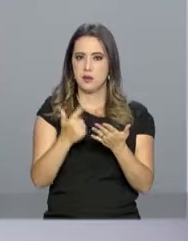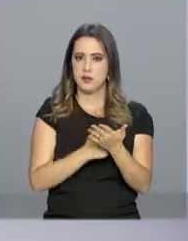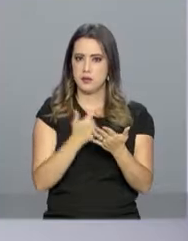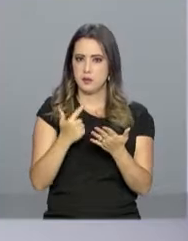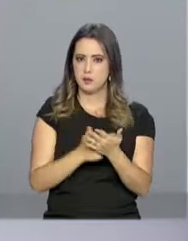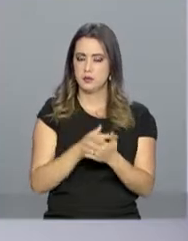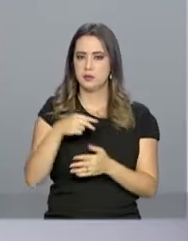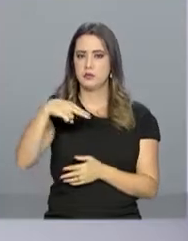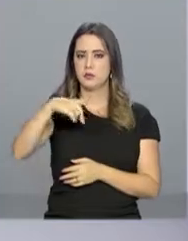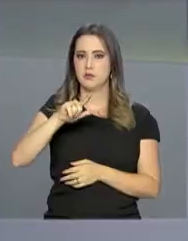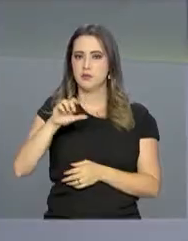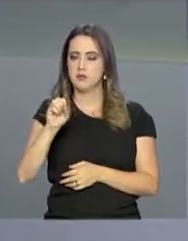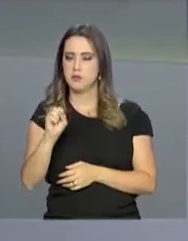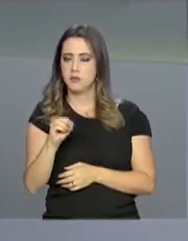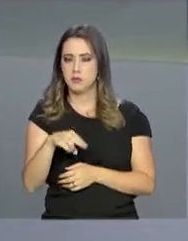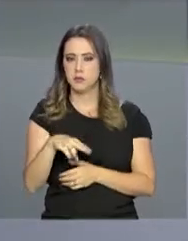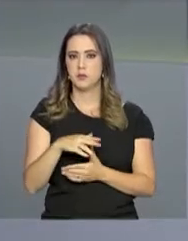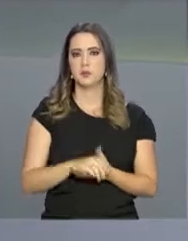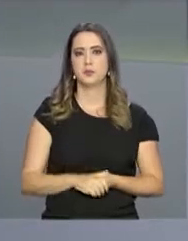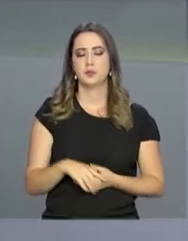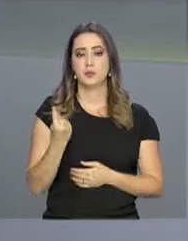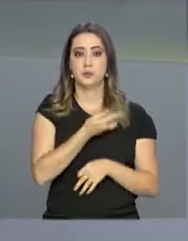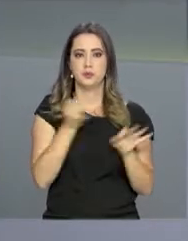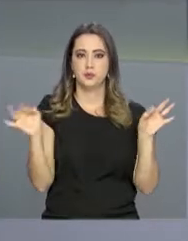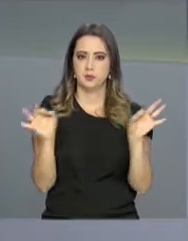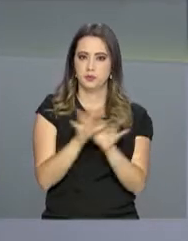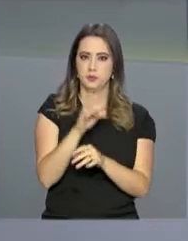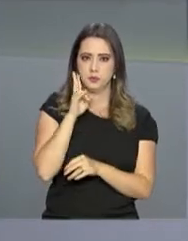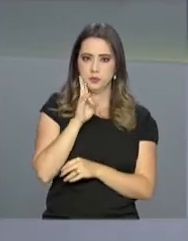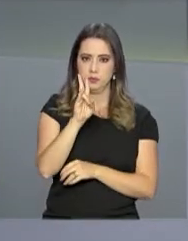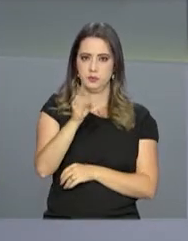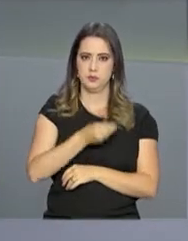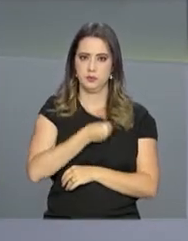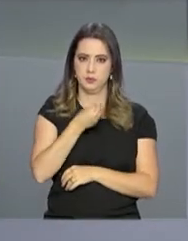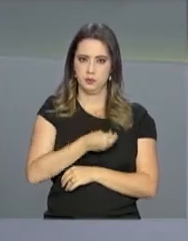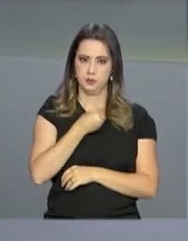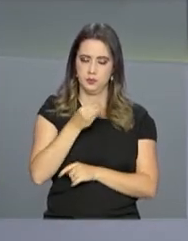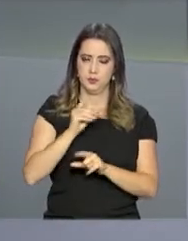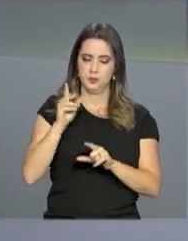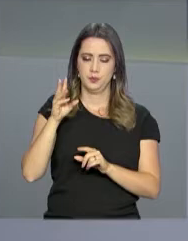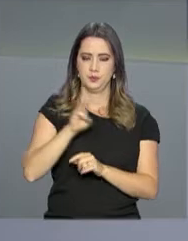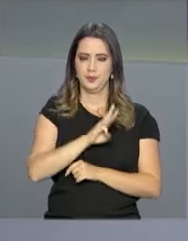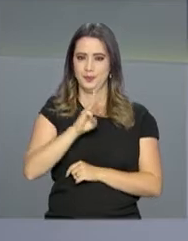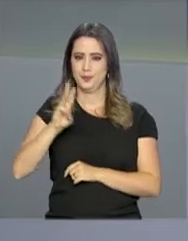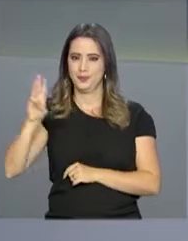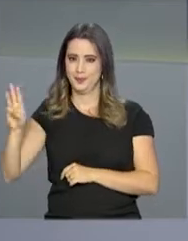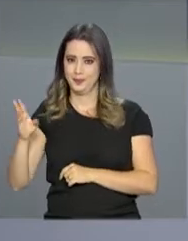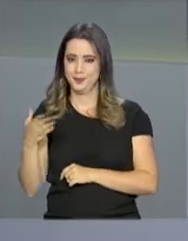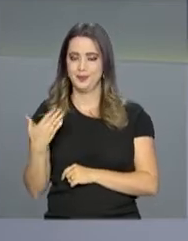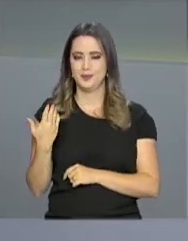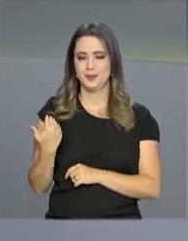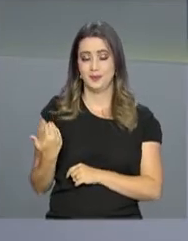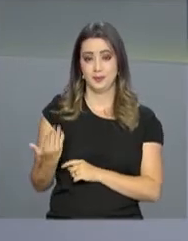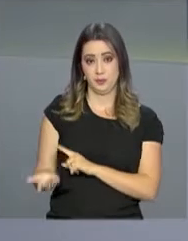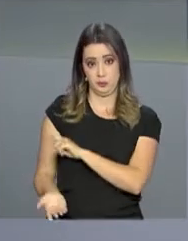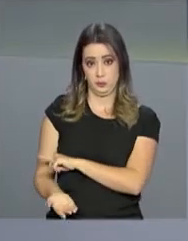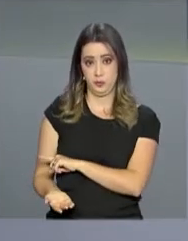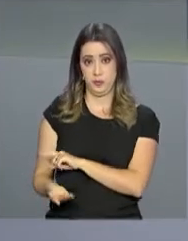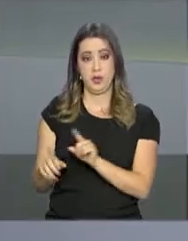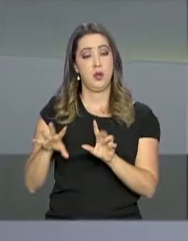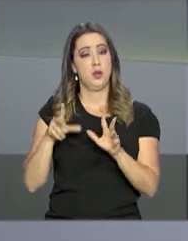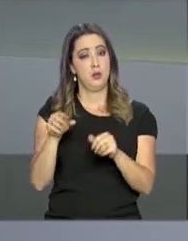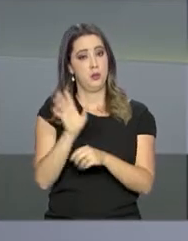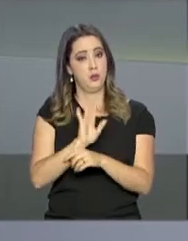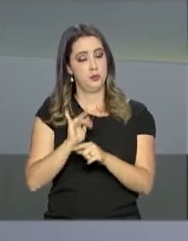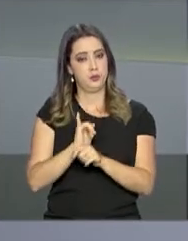Nelson Mandela. Nós ficamos por aqui. Você acompanha a programação ao vivo pelo site da NBR na internet e todas